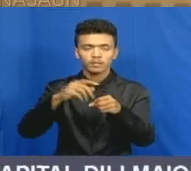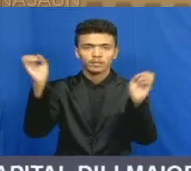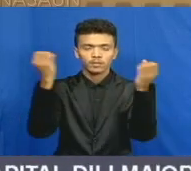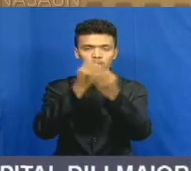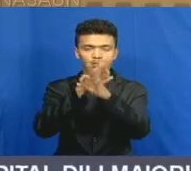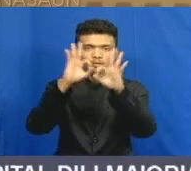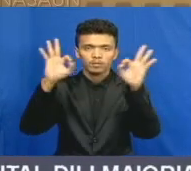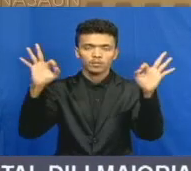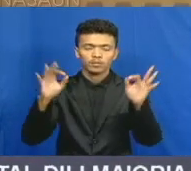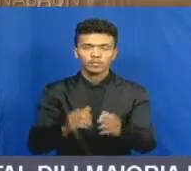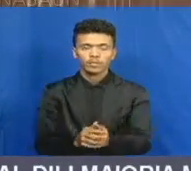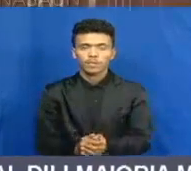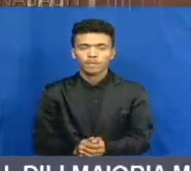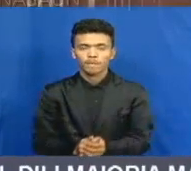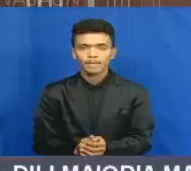ia.